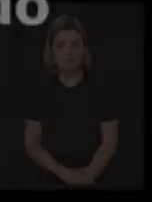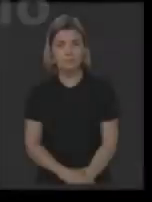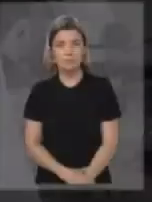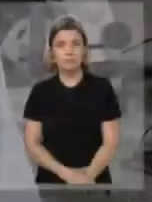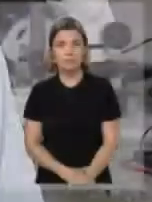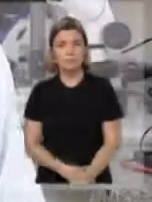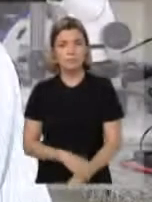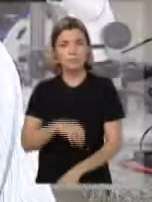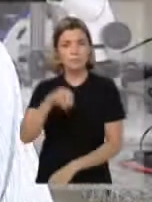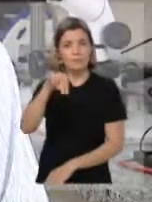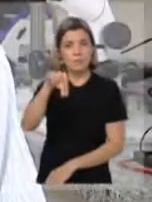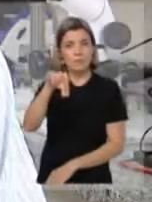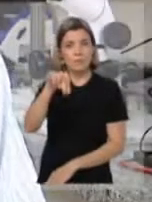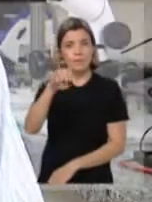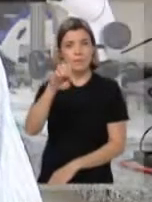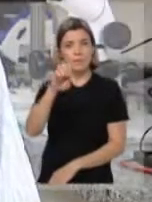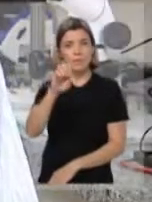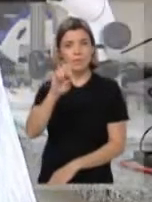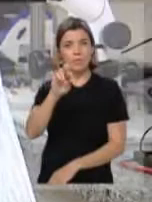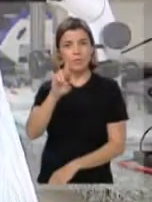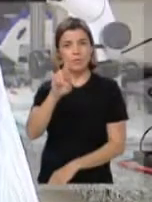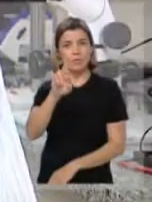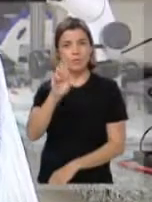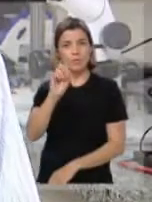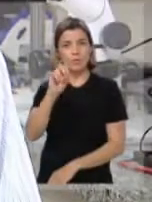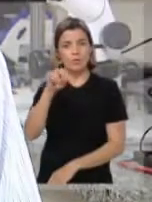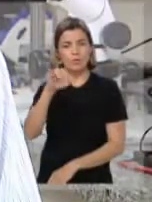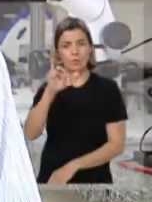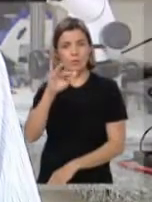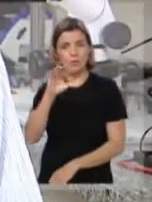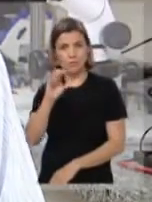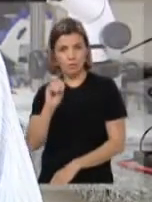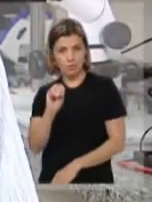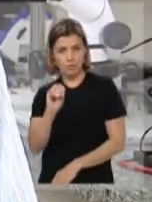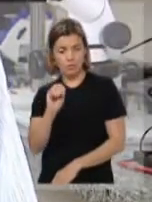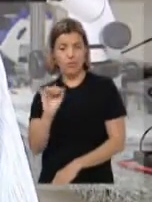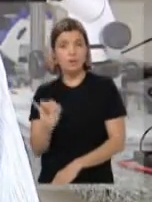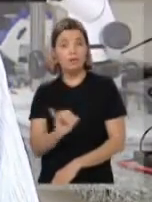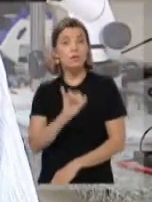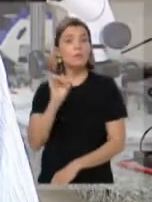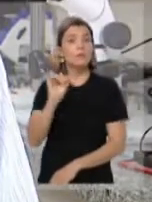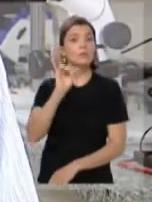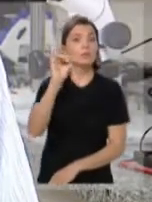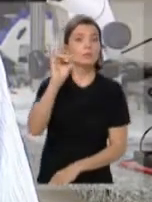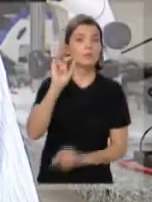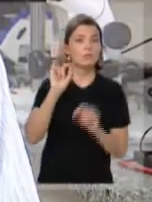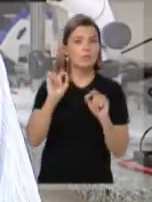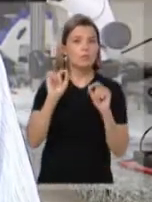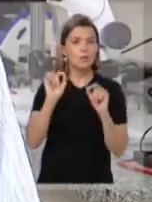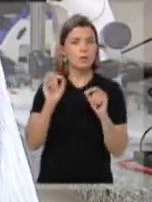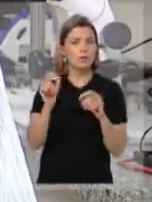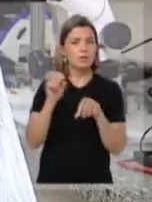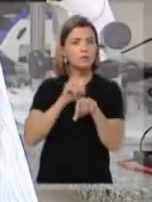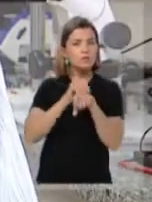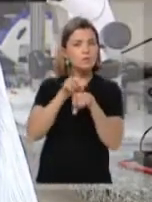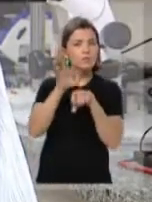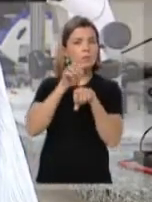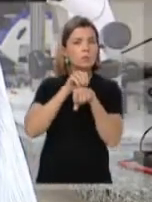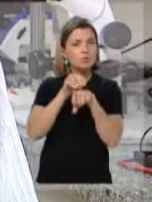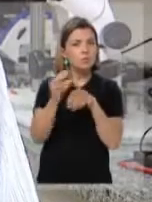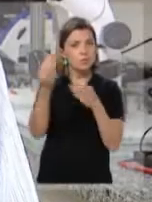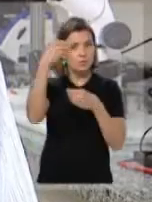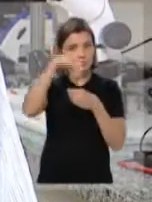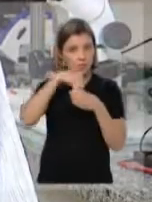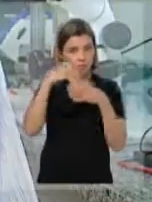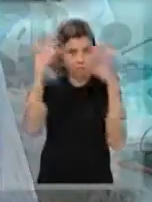O neurônio é a célula, o principal elemento de processamento de informação